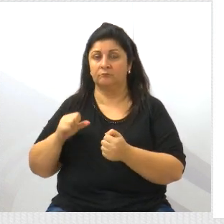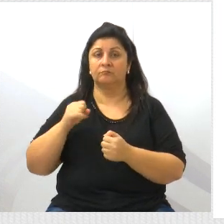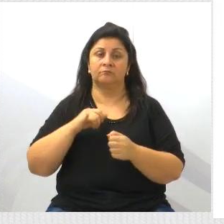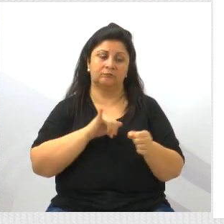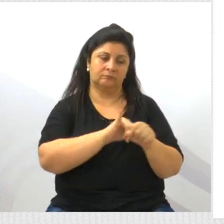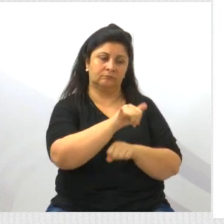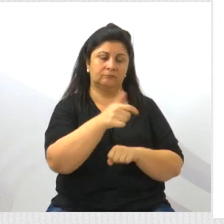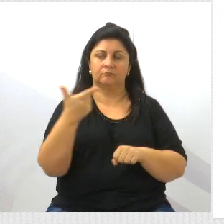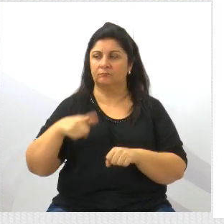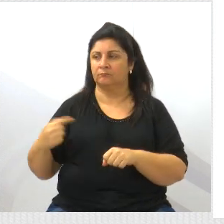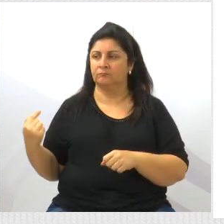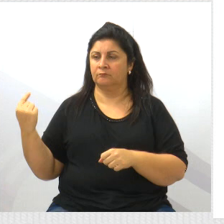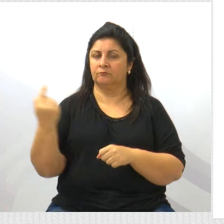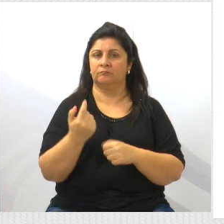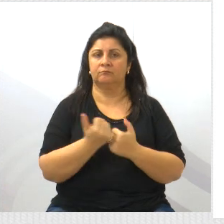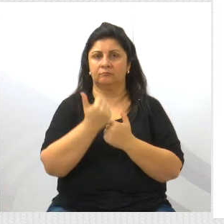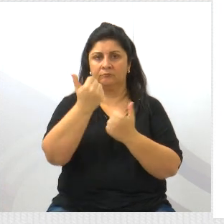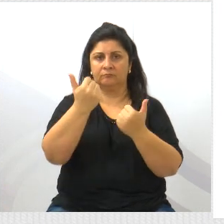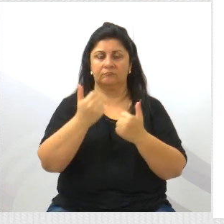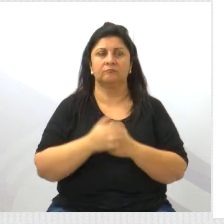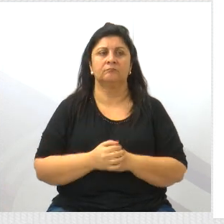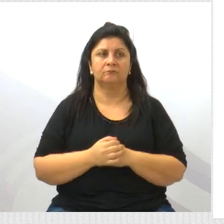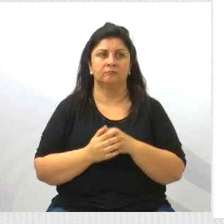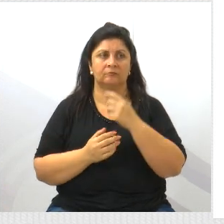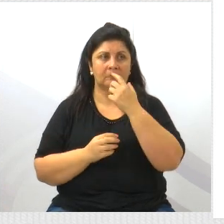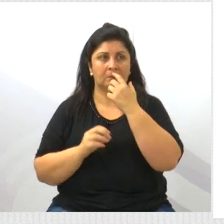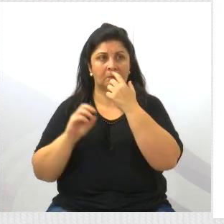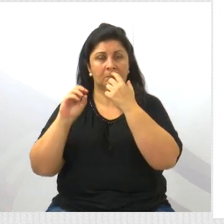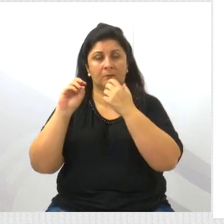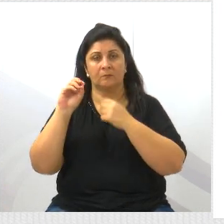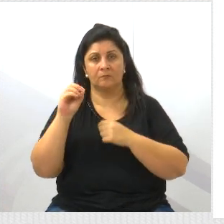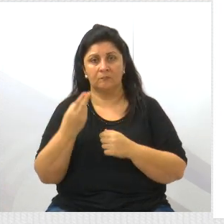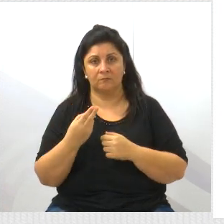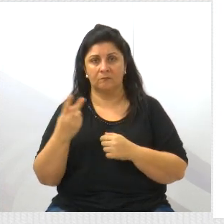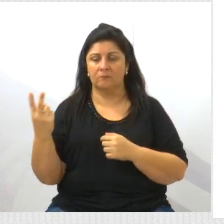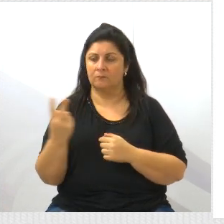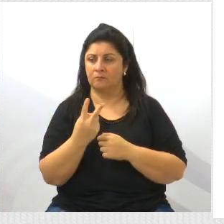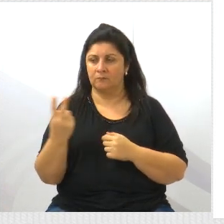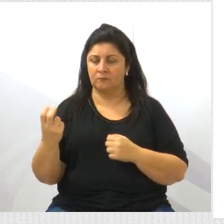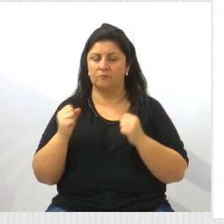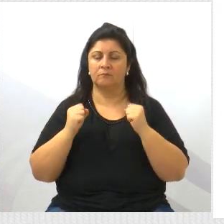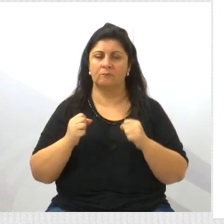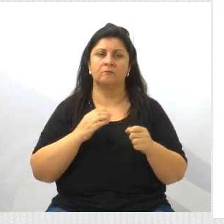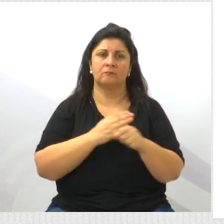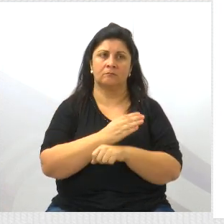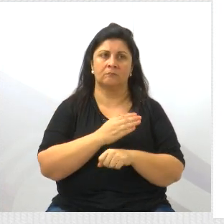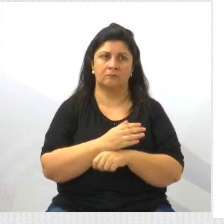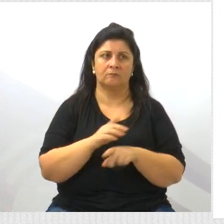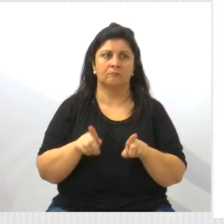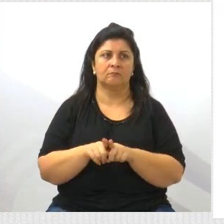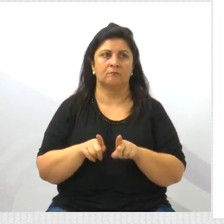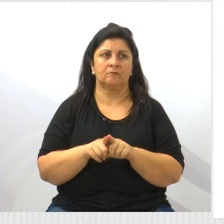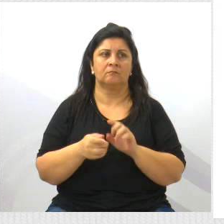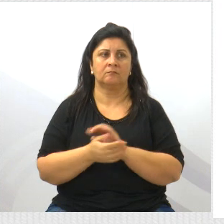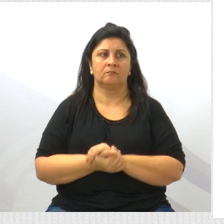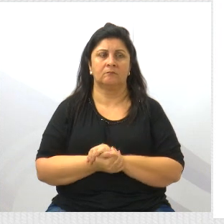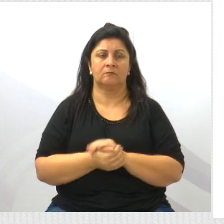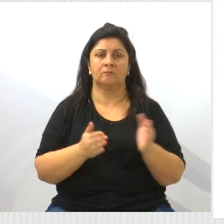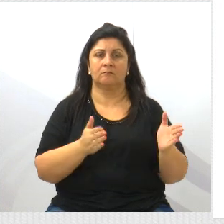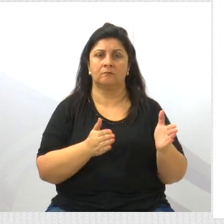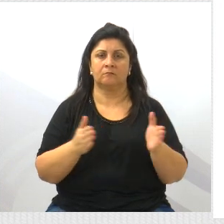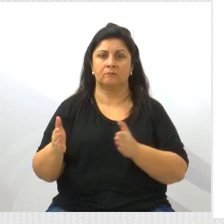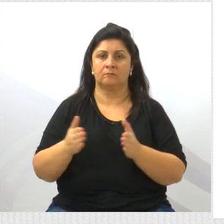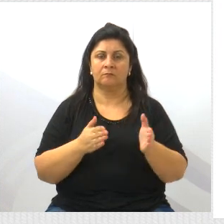o outro pode comparecer à reunião. Ou, se desejarem, os 2 podem participar também. O mandato ele